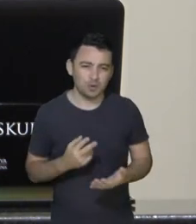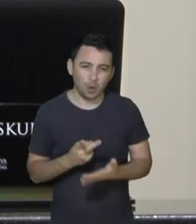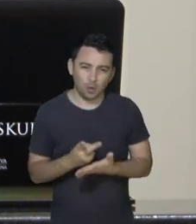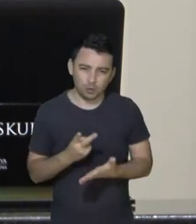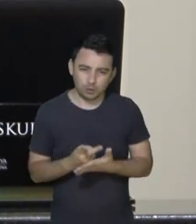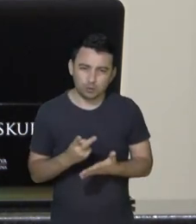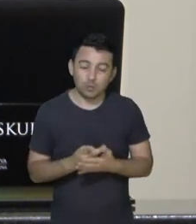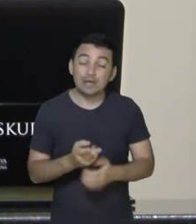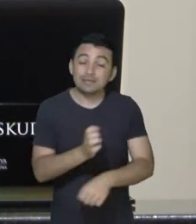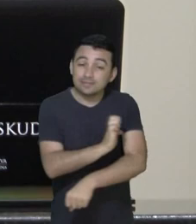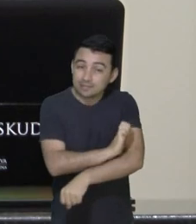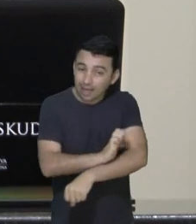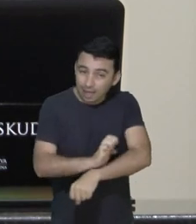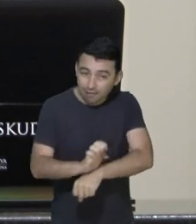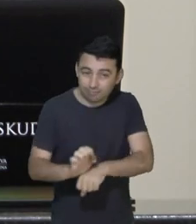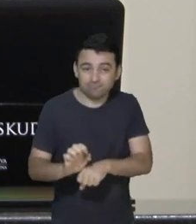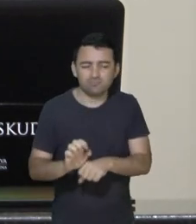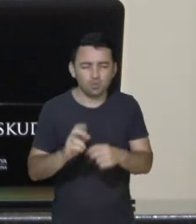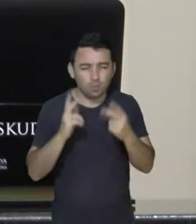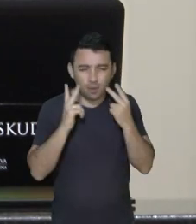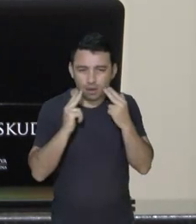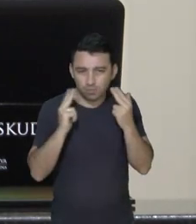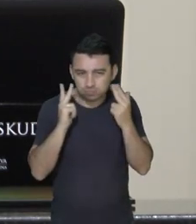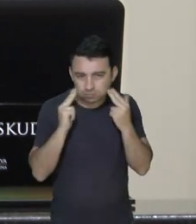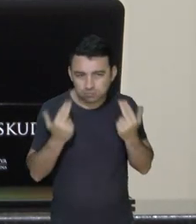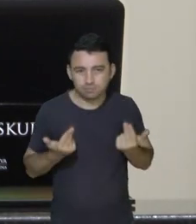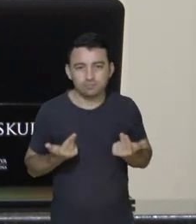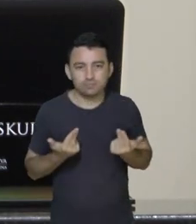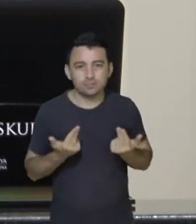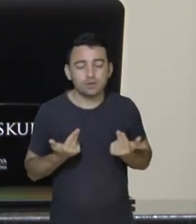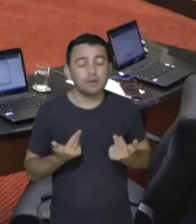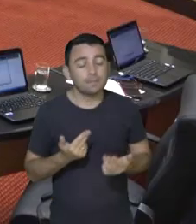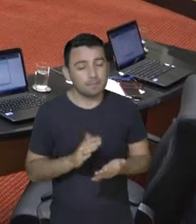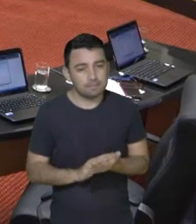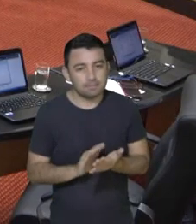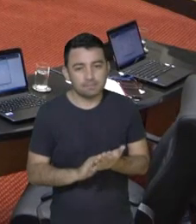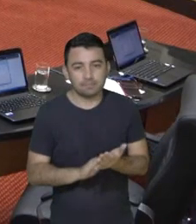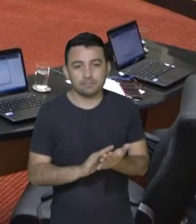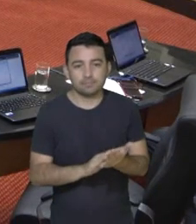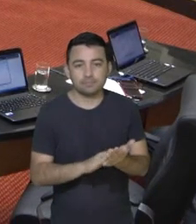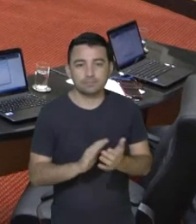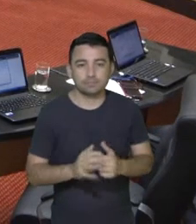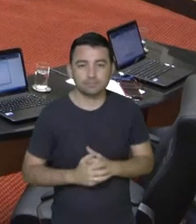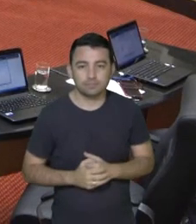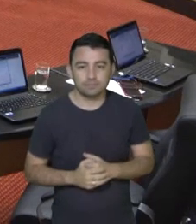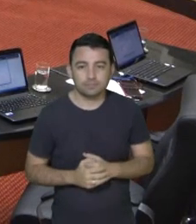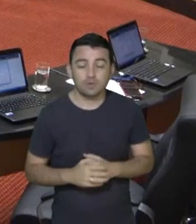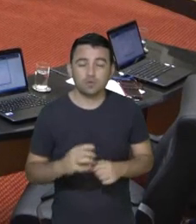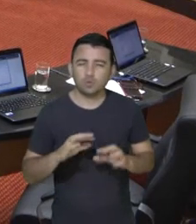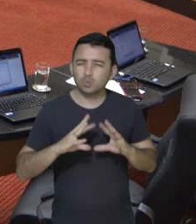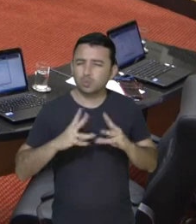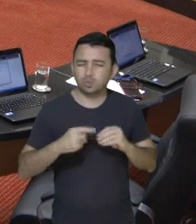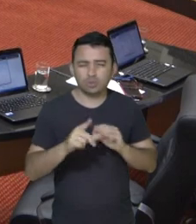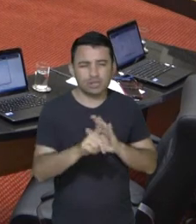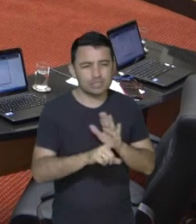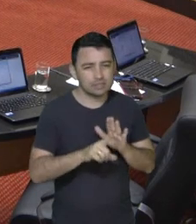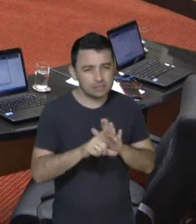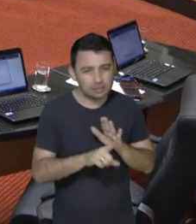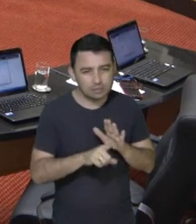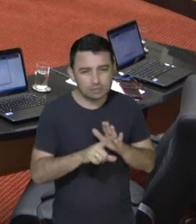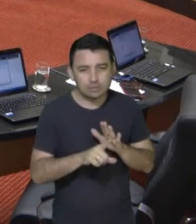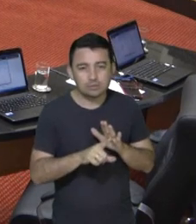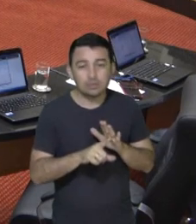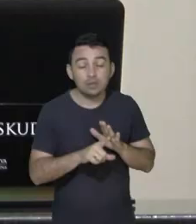probatório, continua, deputado Cobalcini, parabéns. toda a legislação em vigor